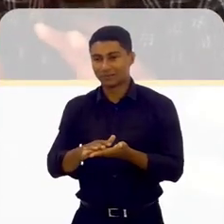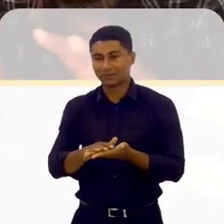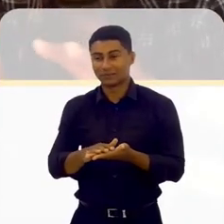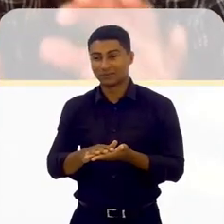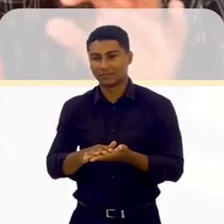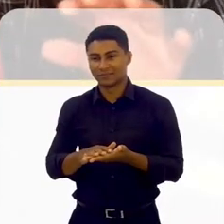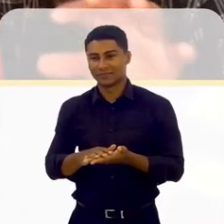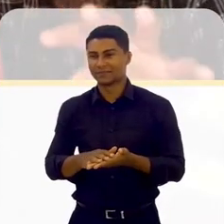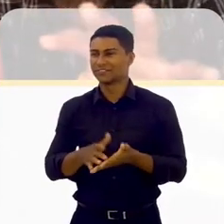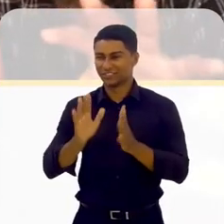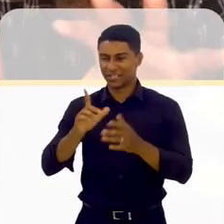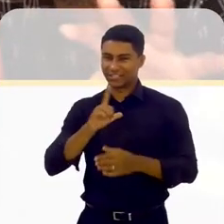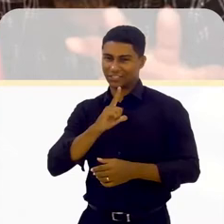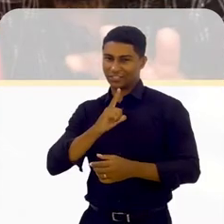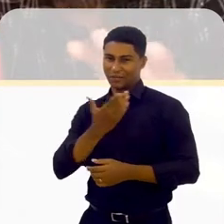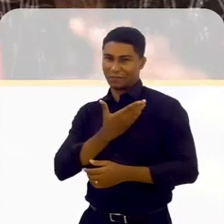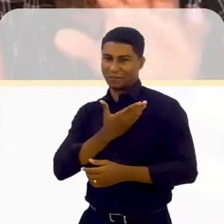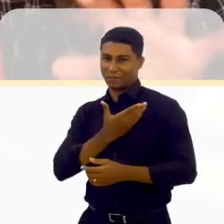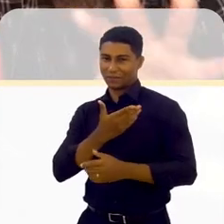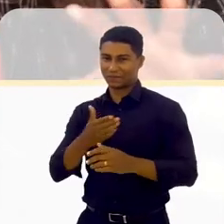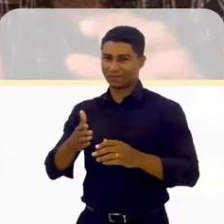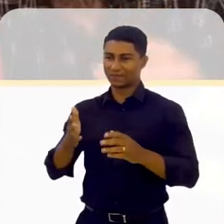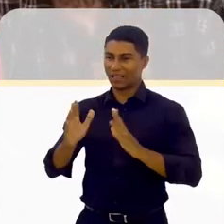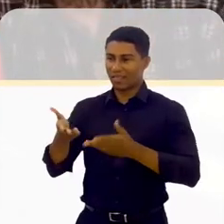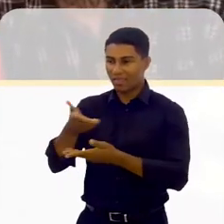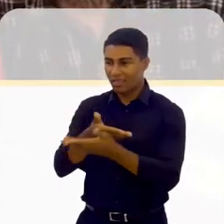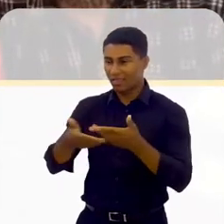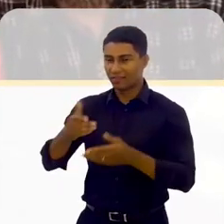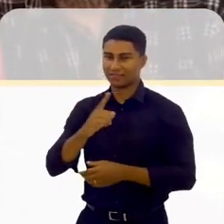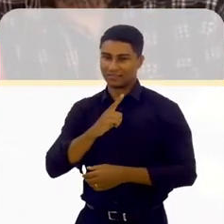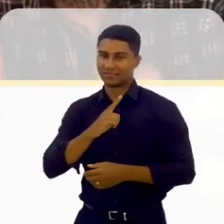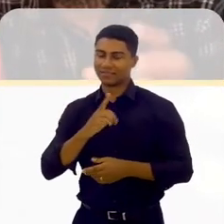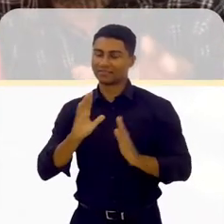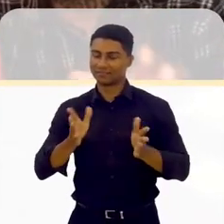concluindo. Já Ou tinha o seja, fechamento, fechamento já tinha.